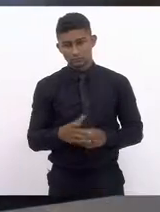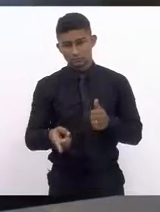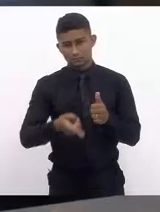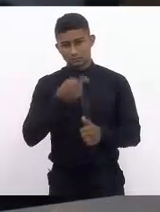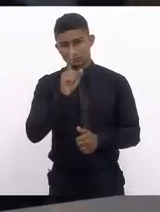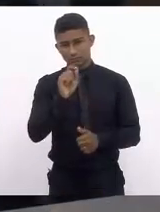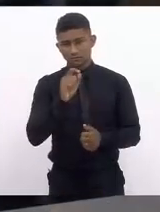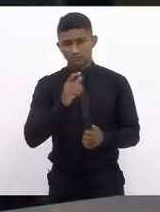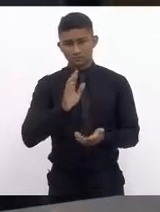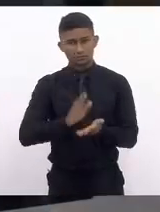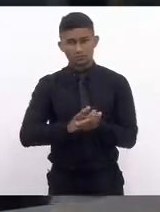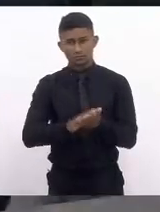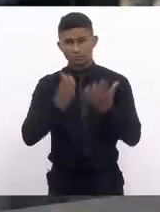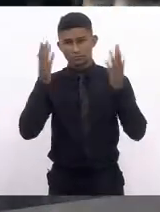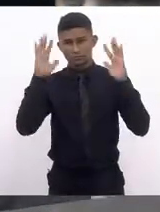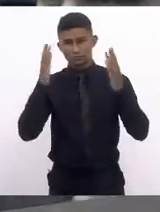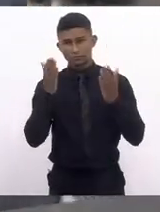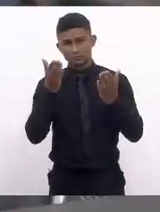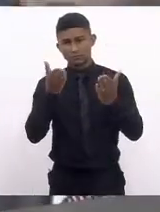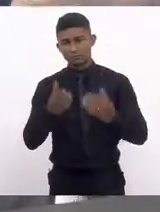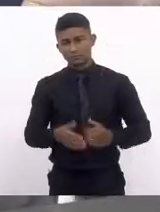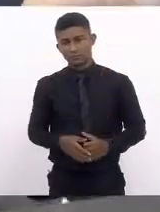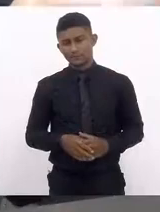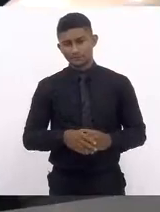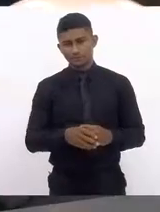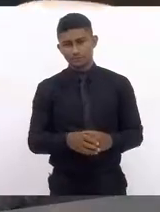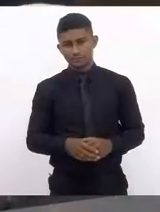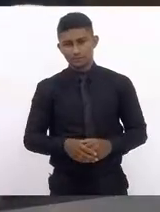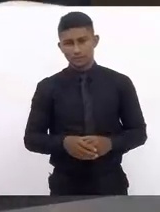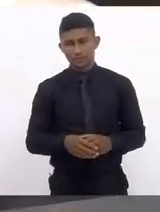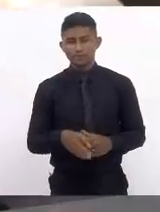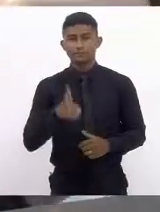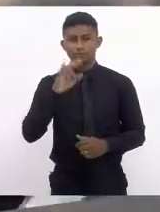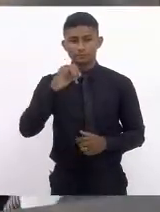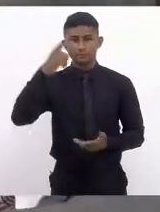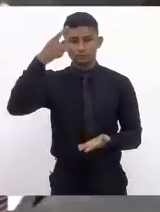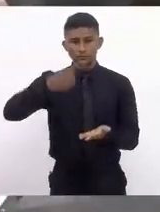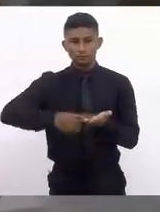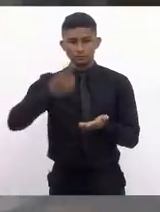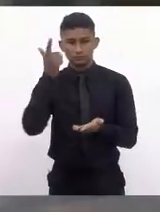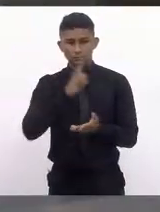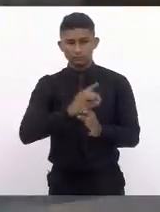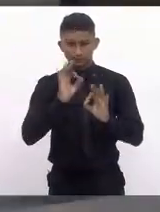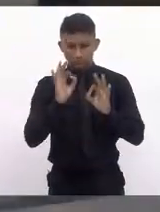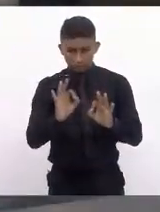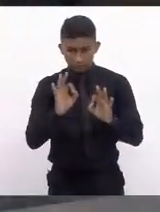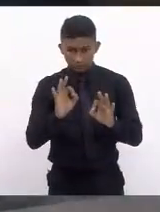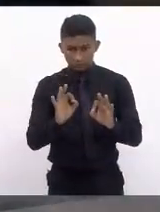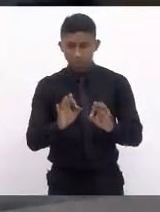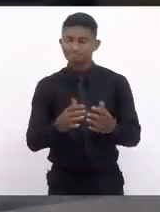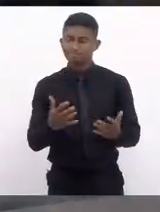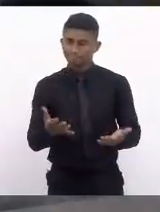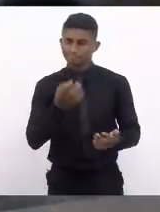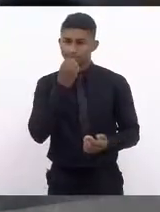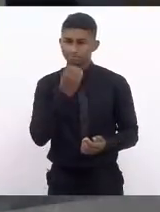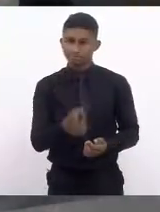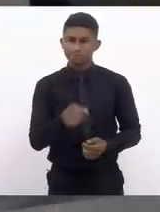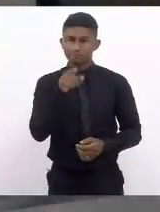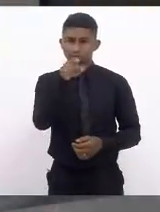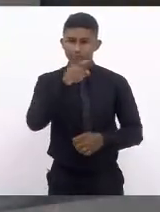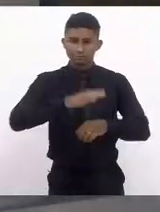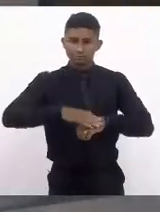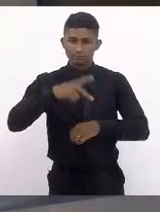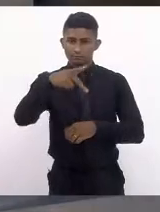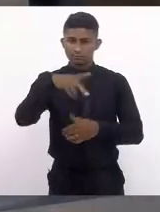só parabenizar vossa excelência esse acordo fizer é um acordo pilotado por vossa